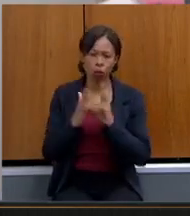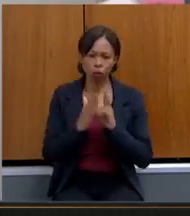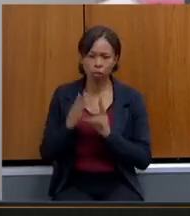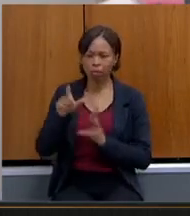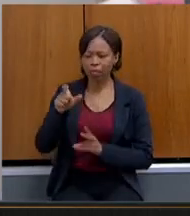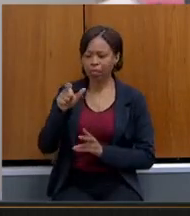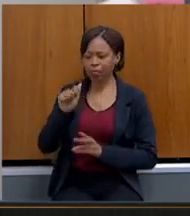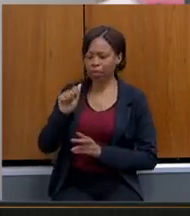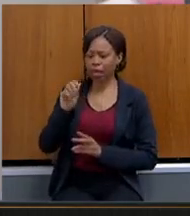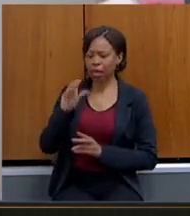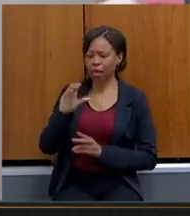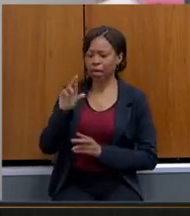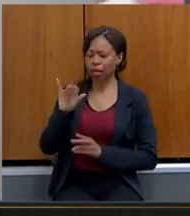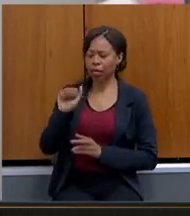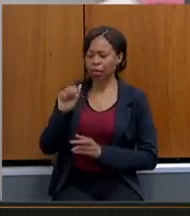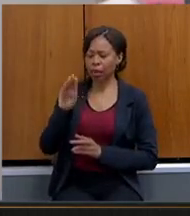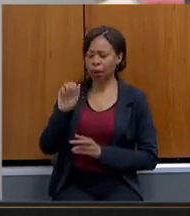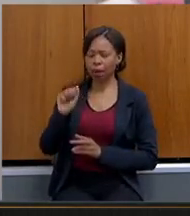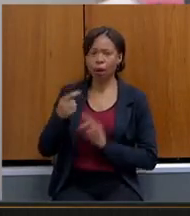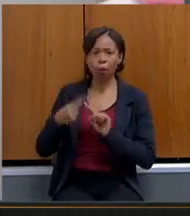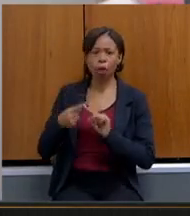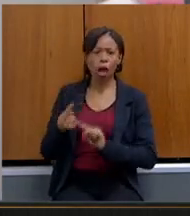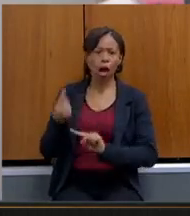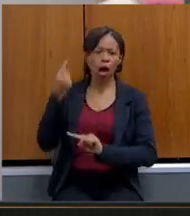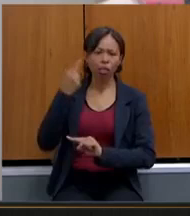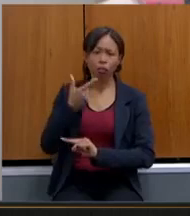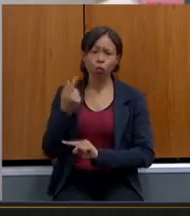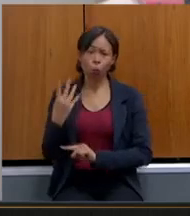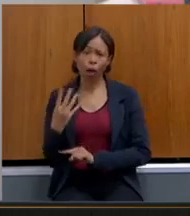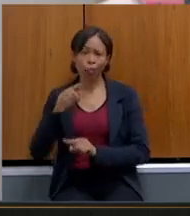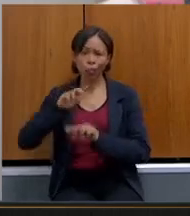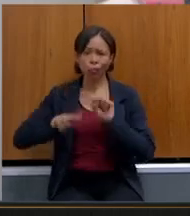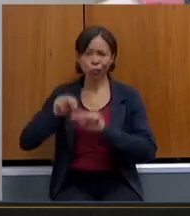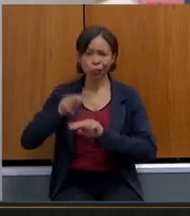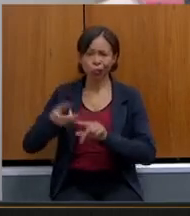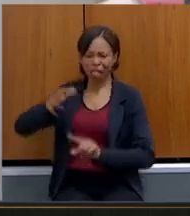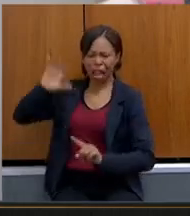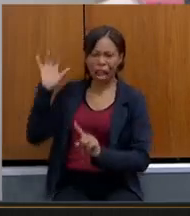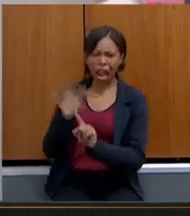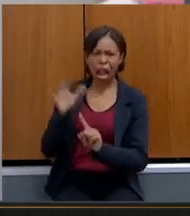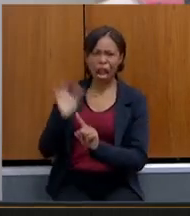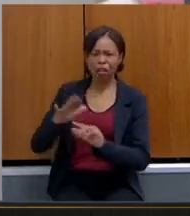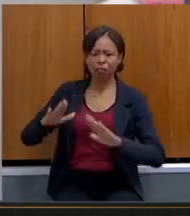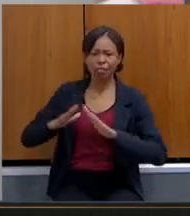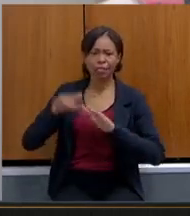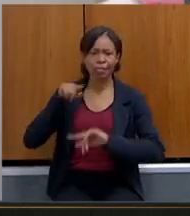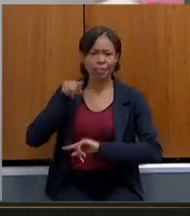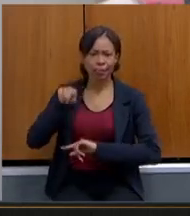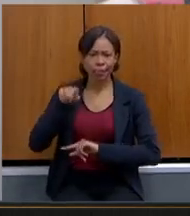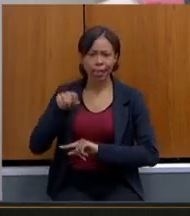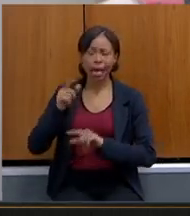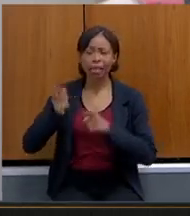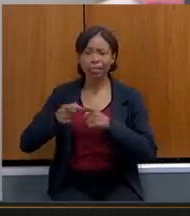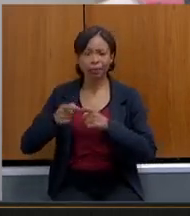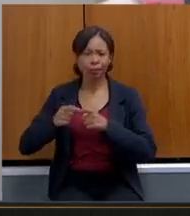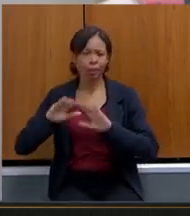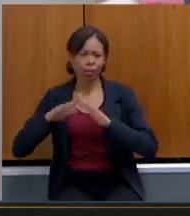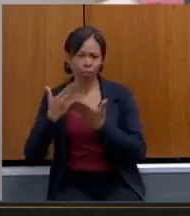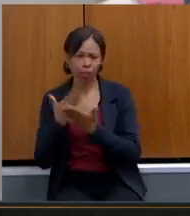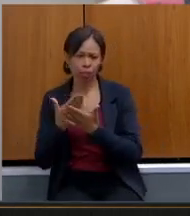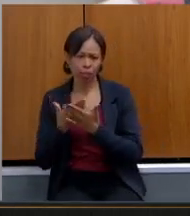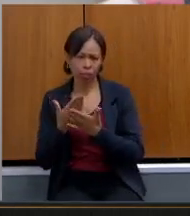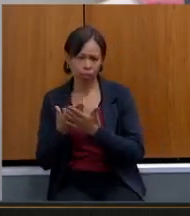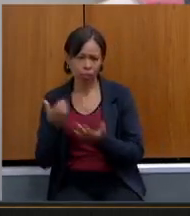aqui criminoso sofrido na madrugada do dia 24 de junho atingindo a casa de medicina de Aldeia Barreiro Preto escola